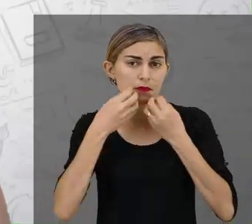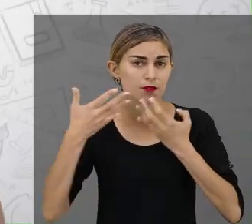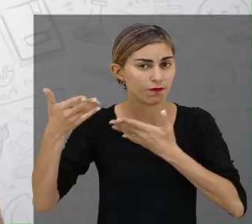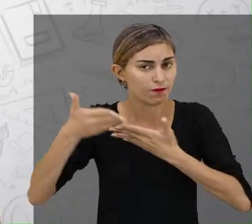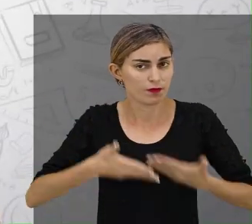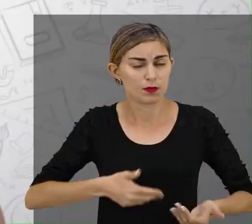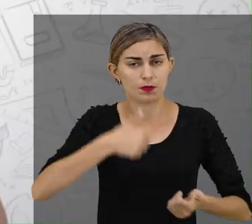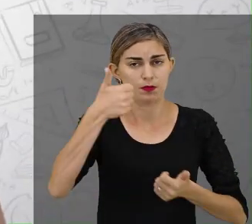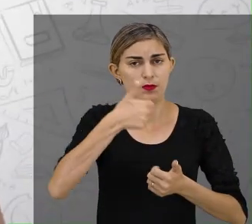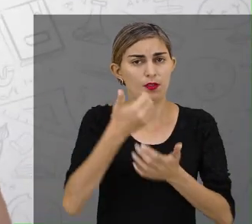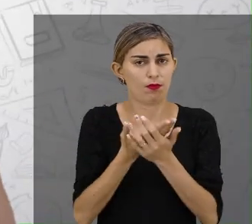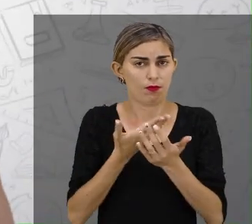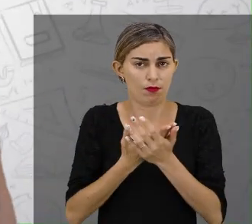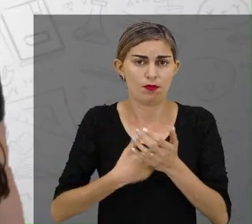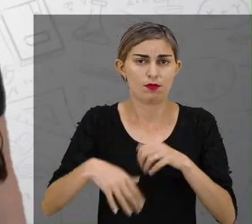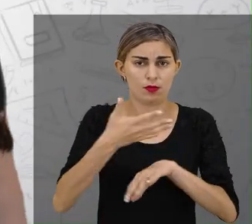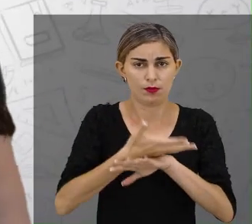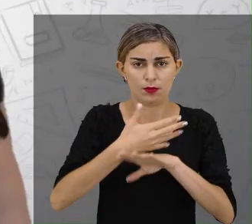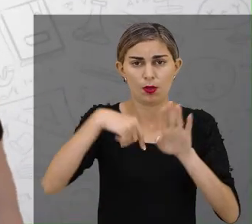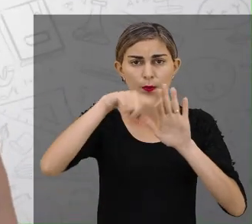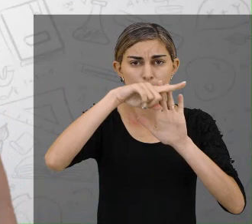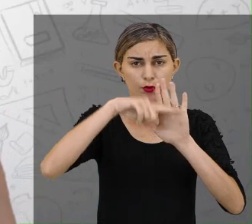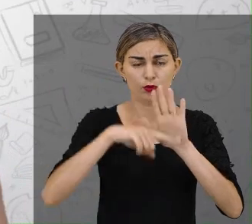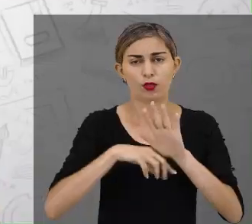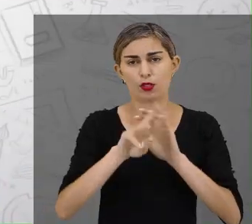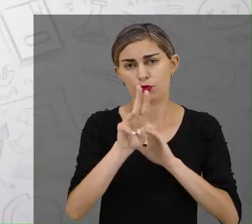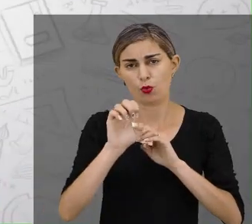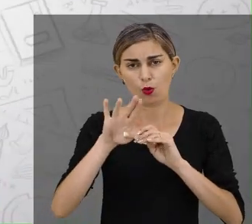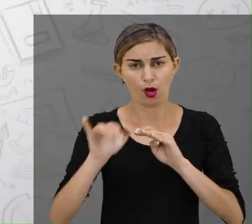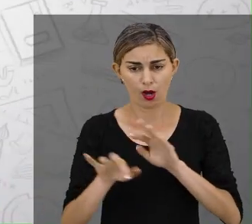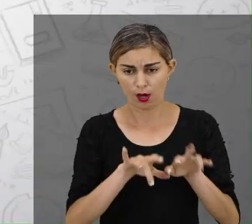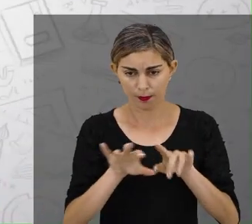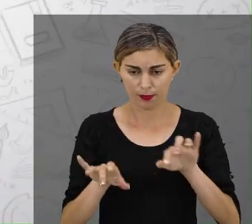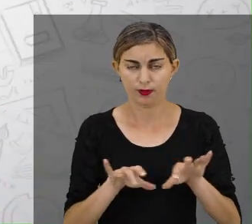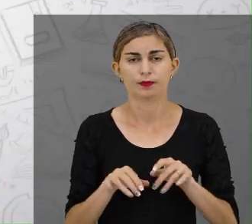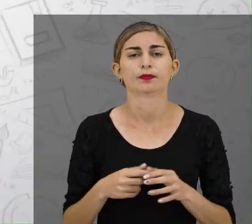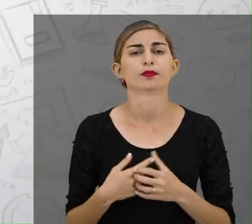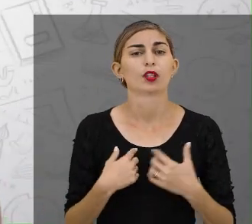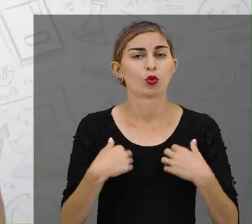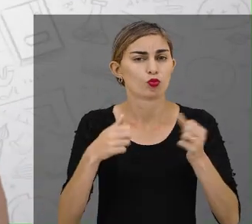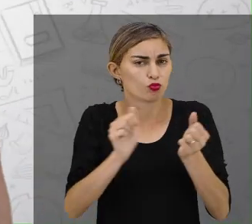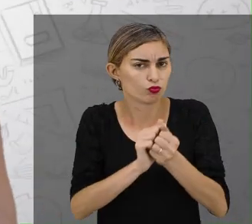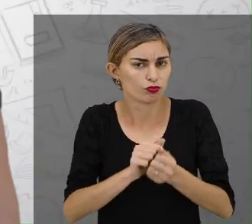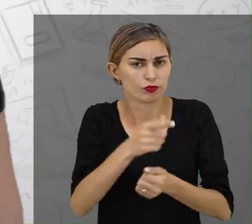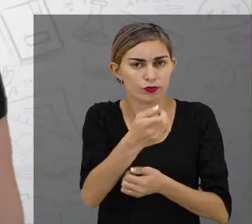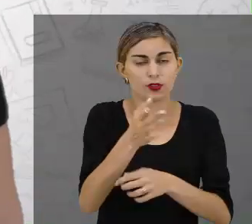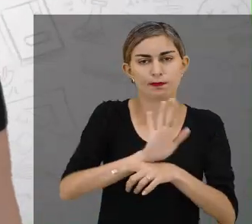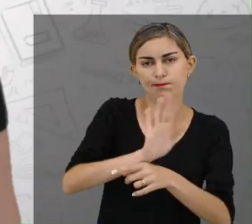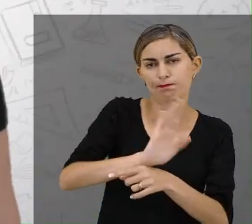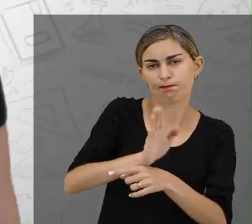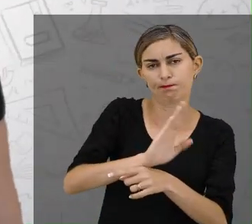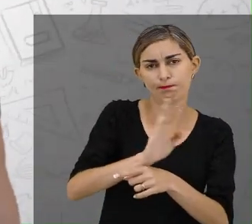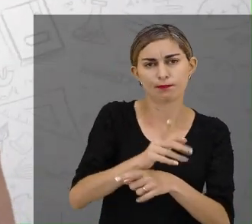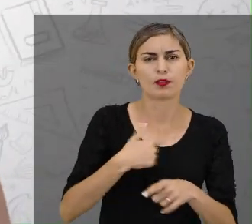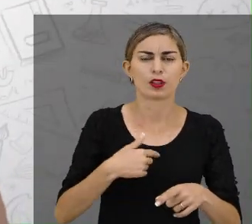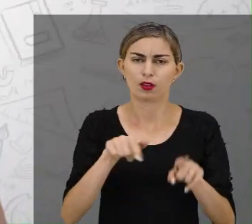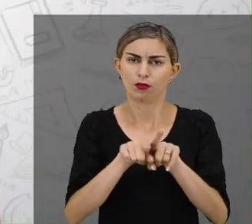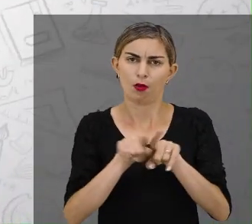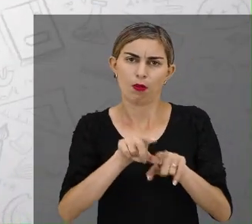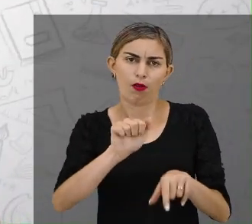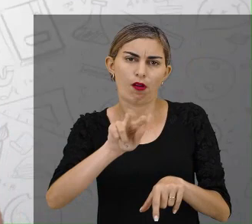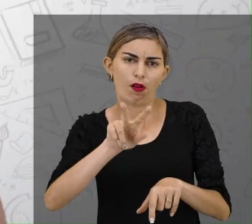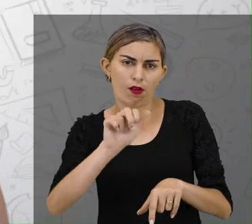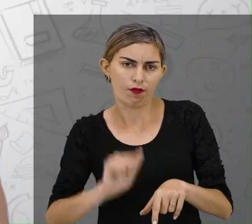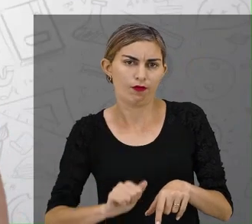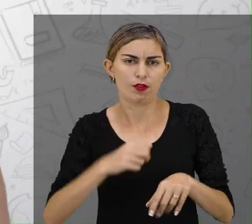bem-vindos à primeira aula da disciplina de programação web orientadas a objetos. Estarei com vocês na videoaula e no